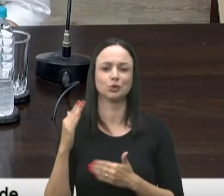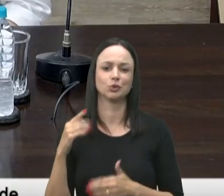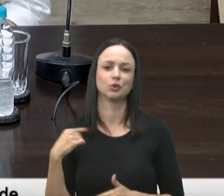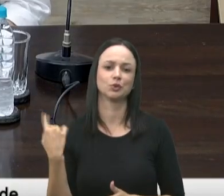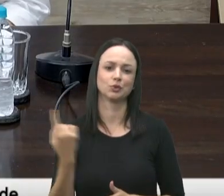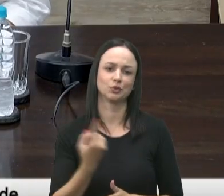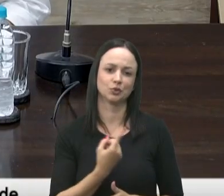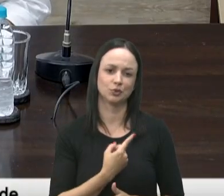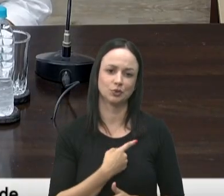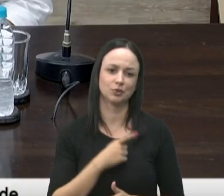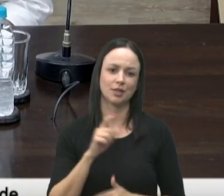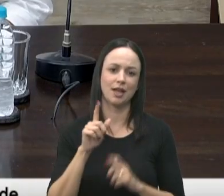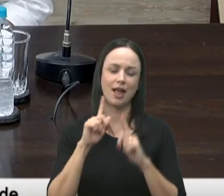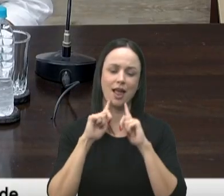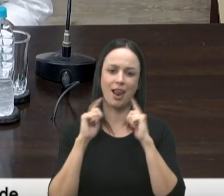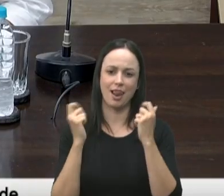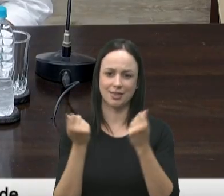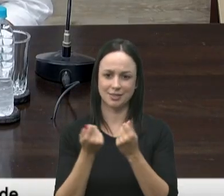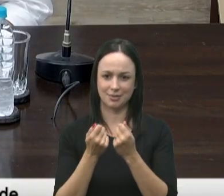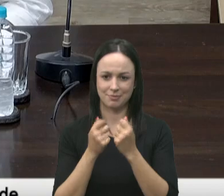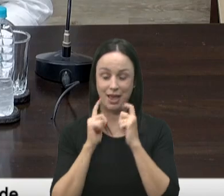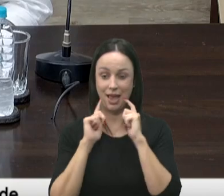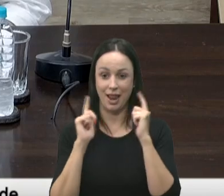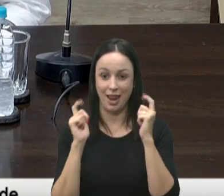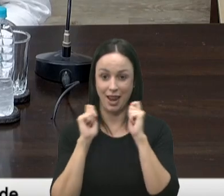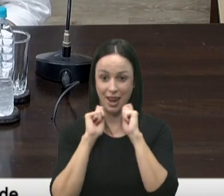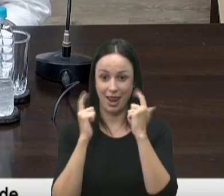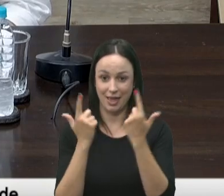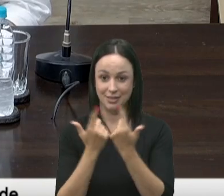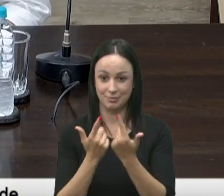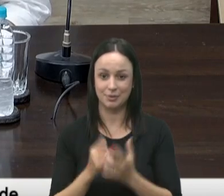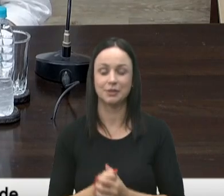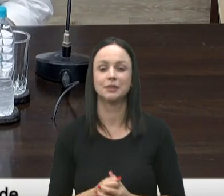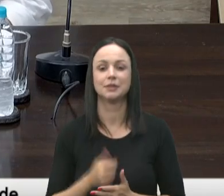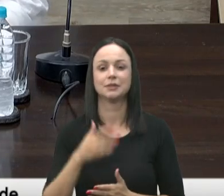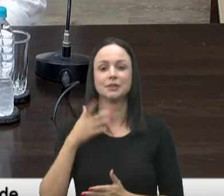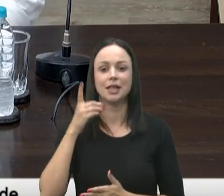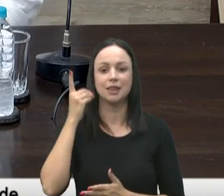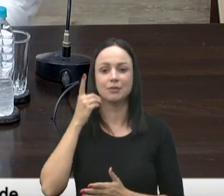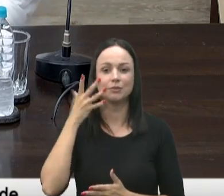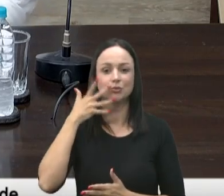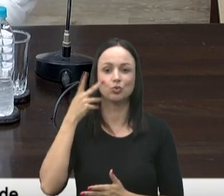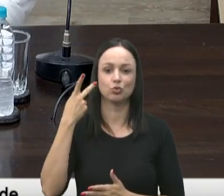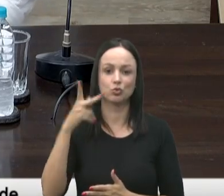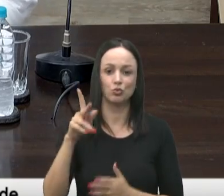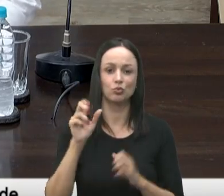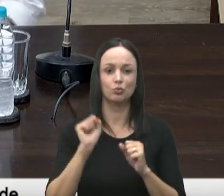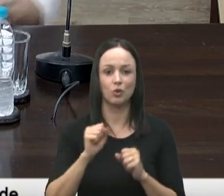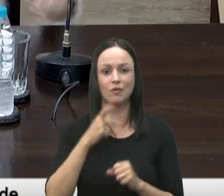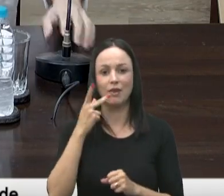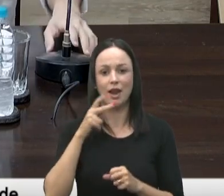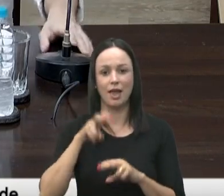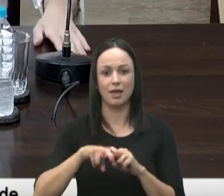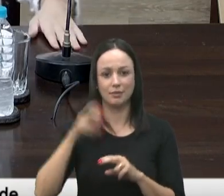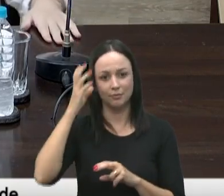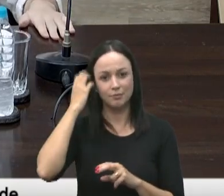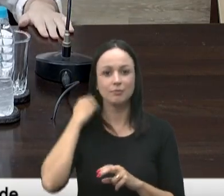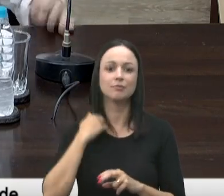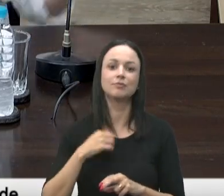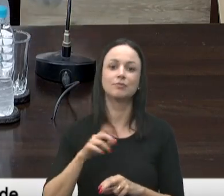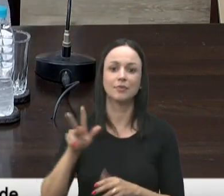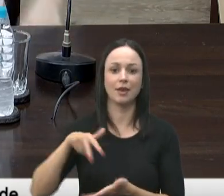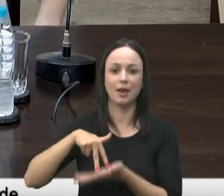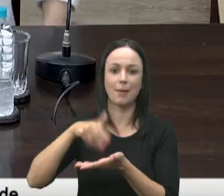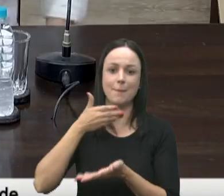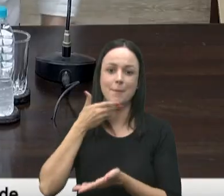gente lá na Alesp. Então, por favor, deputado, a palavra é sua, se quiser falar daqui, mas eu acho que ali você fica mais